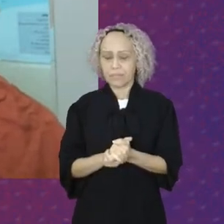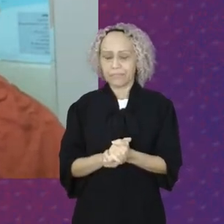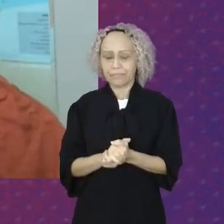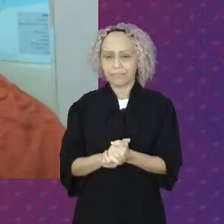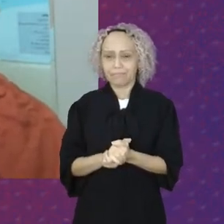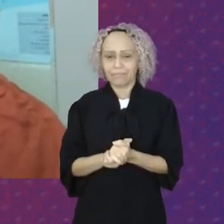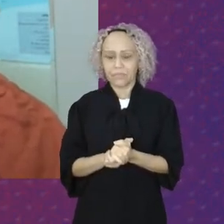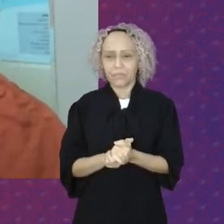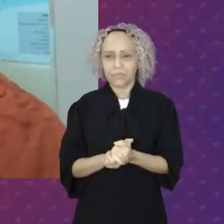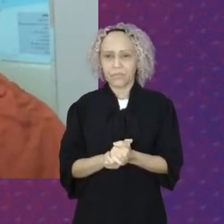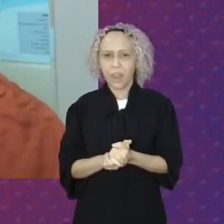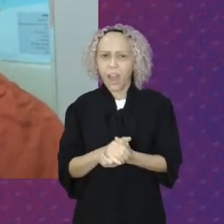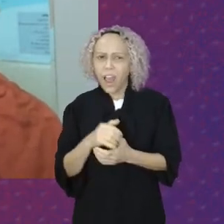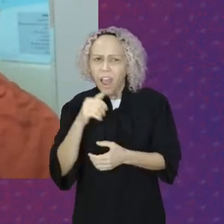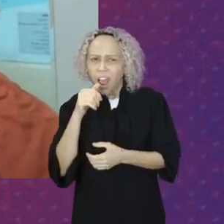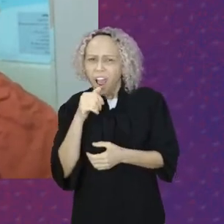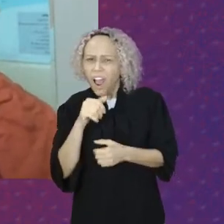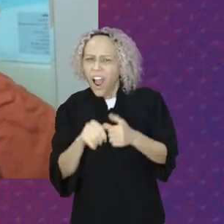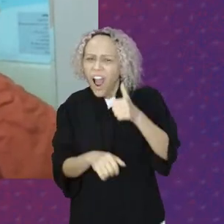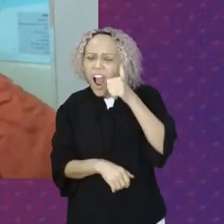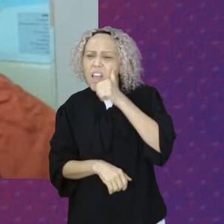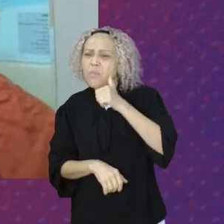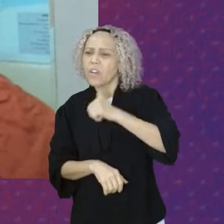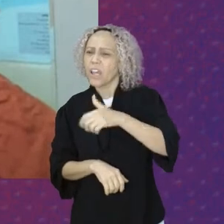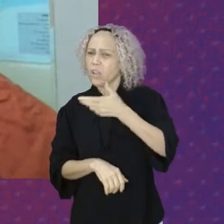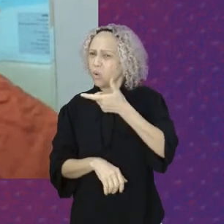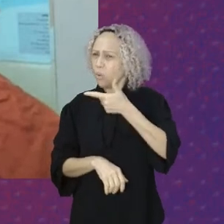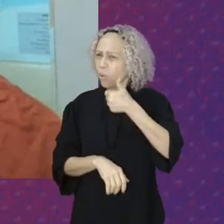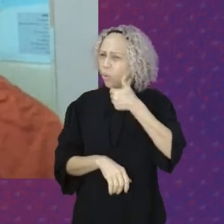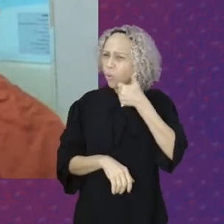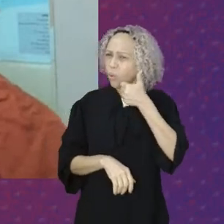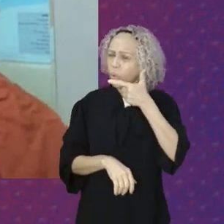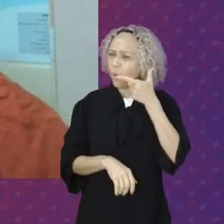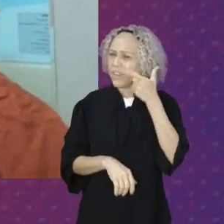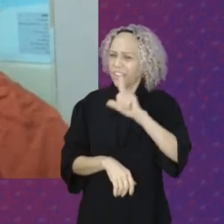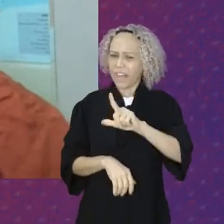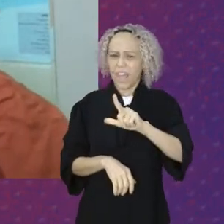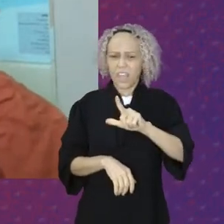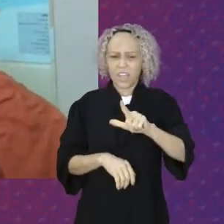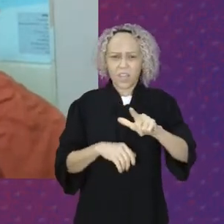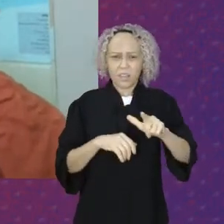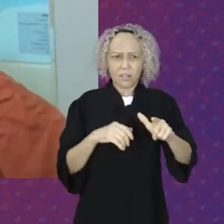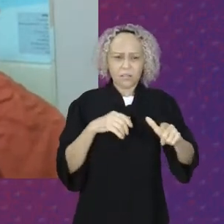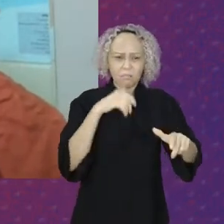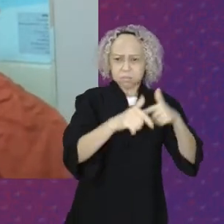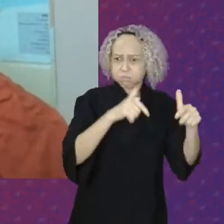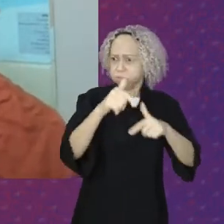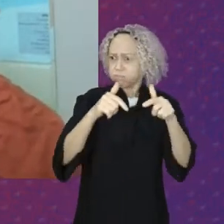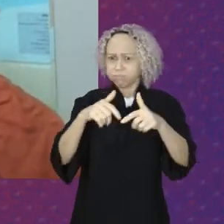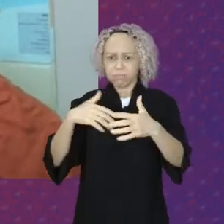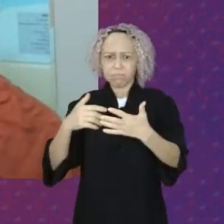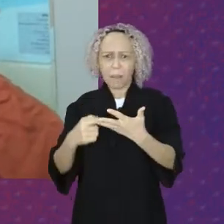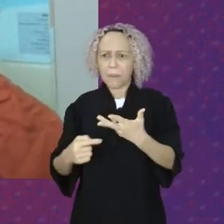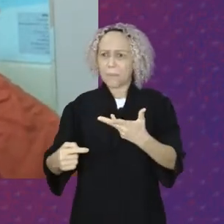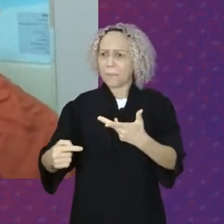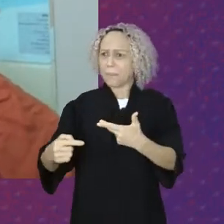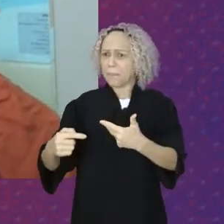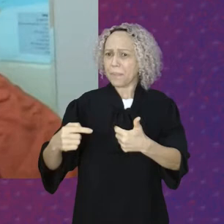muito. Assim. As mulheres conseguem fazer um monte de coisa ao mesmo tempo, mas é claro, como a gente vai fazer se não for desse